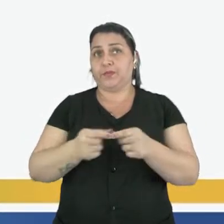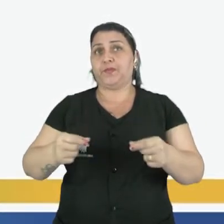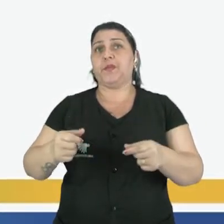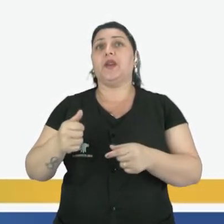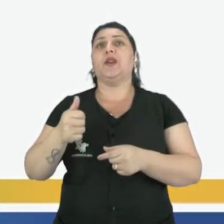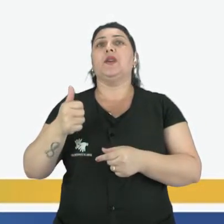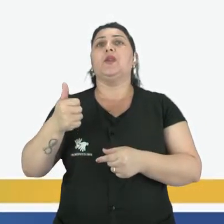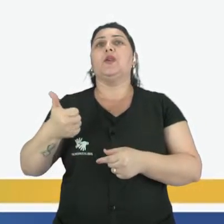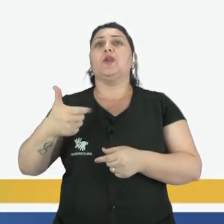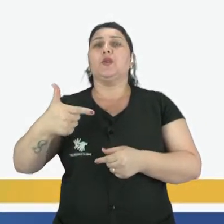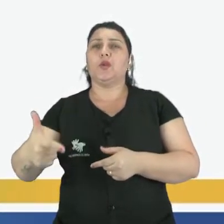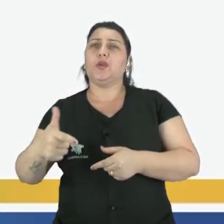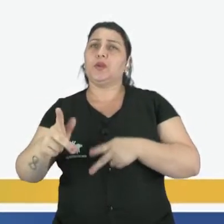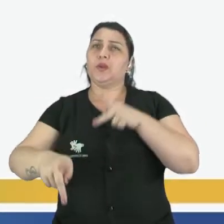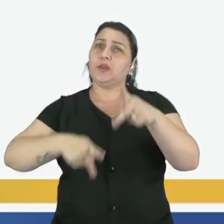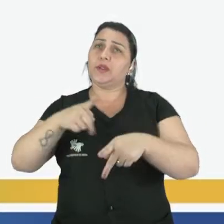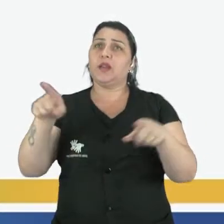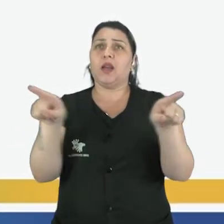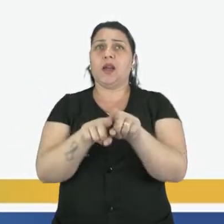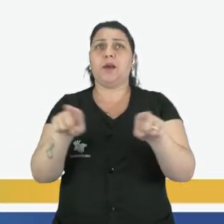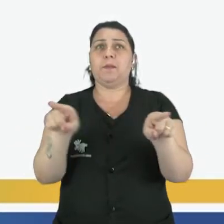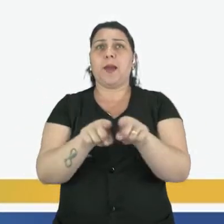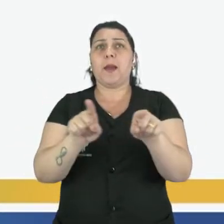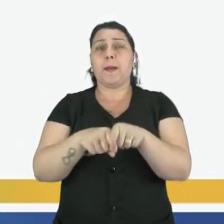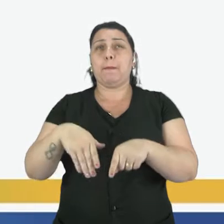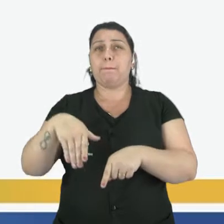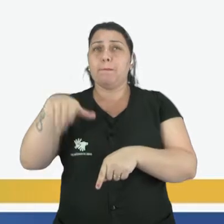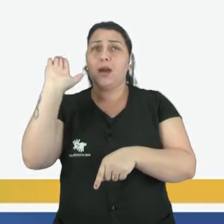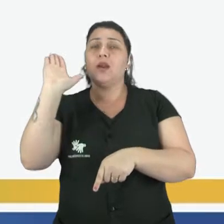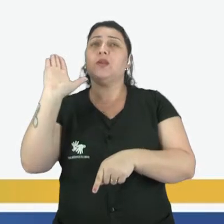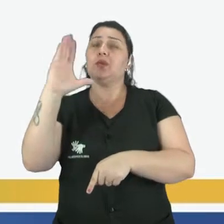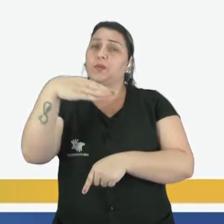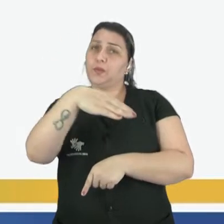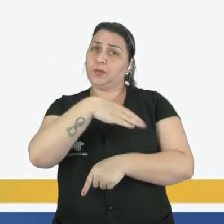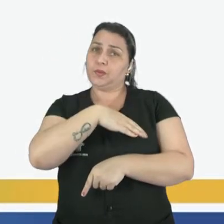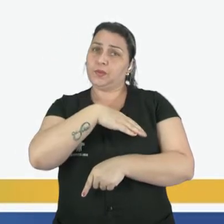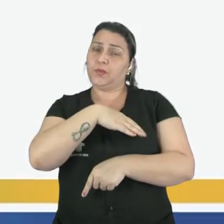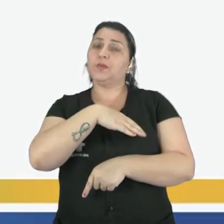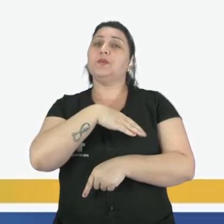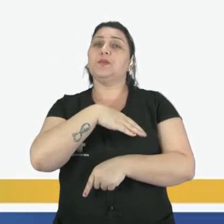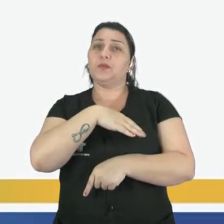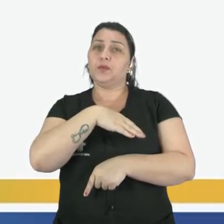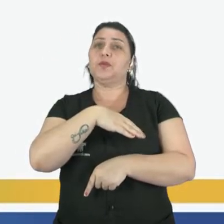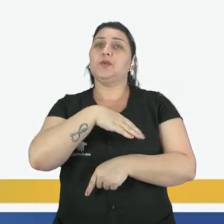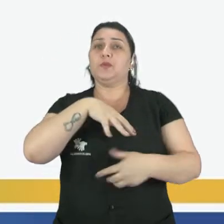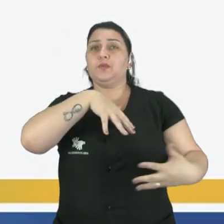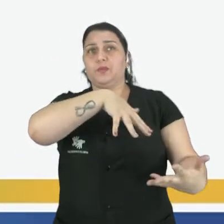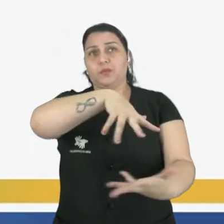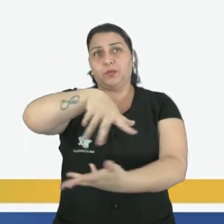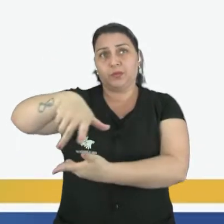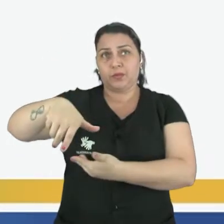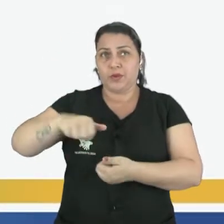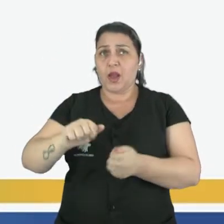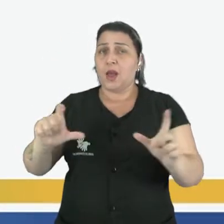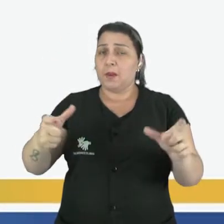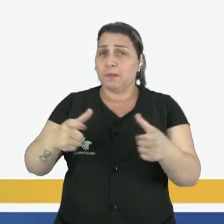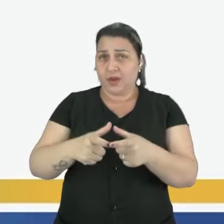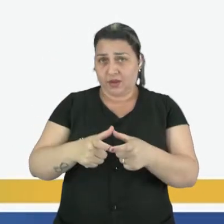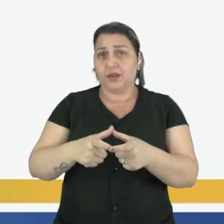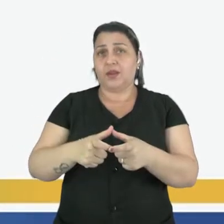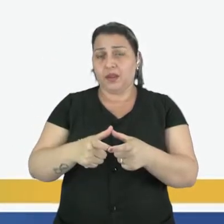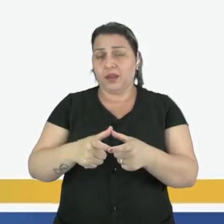uma das outras economicamente na órbita de Rio Branco, e aí eu pegaria Bujari também, todas as cidades no entorno,